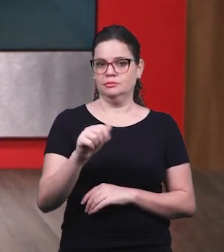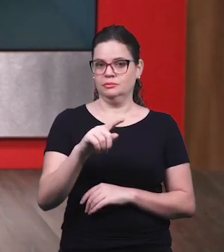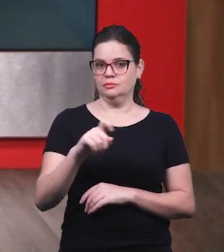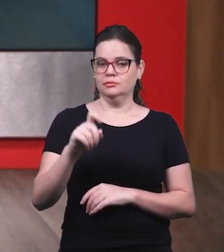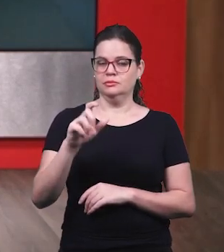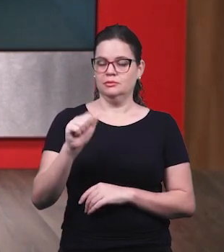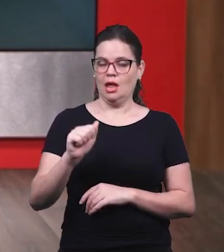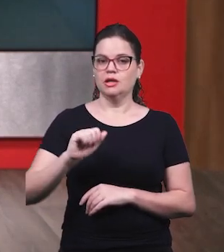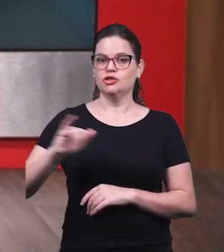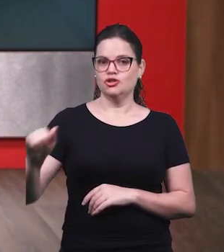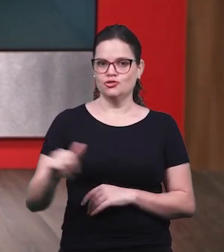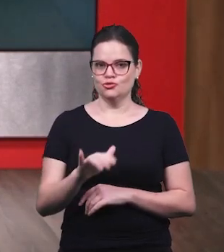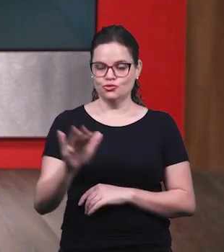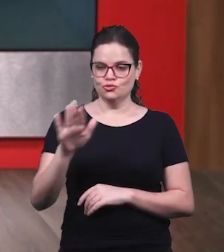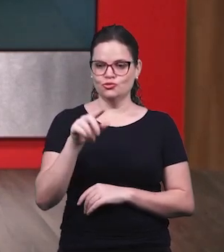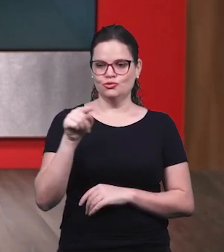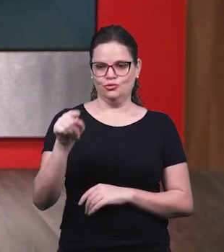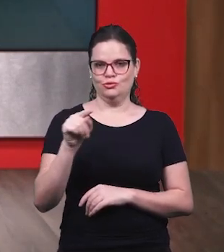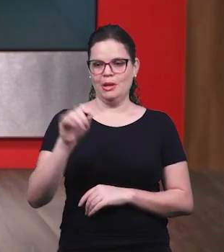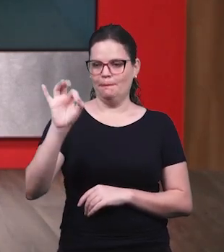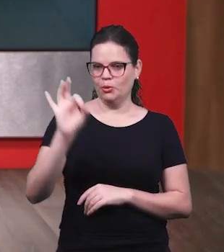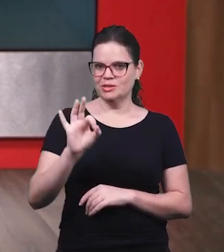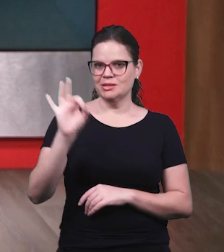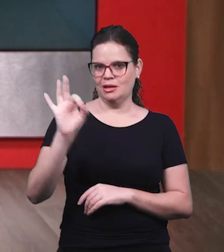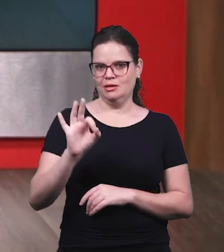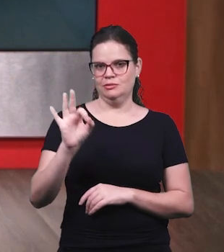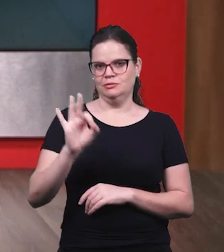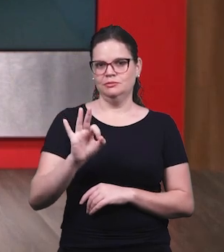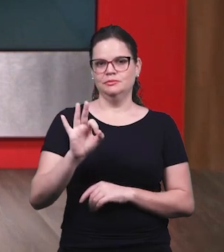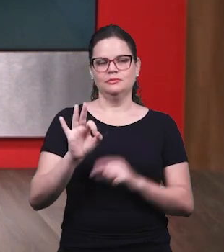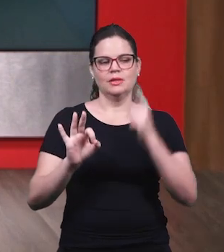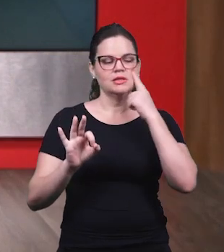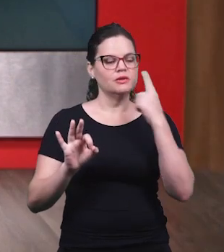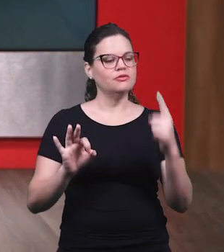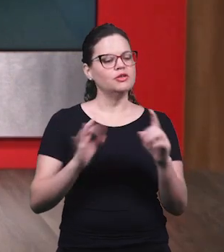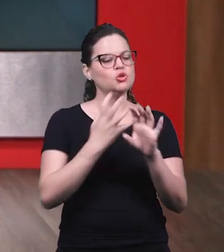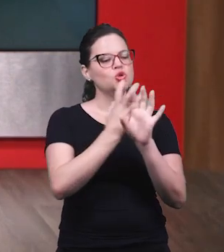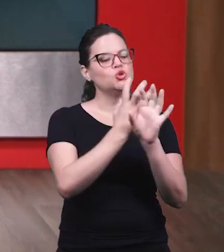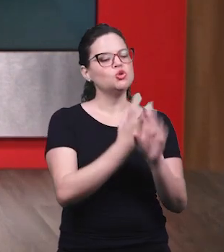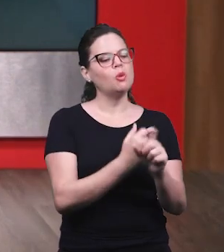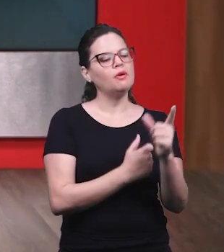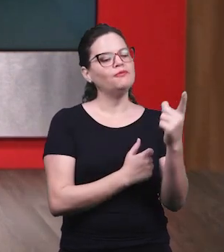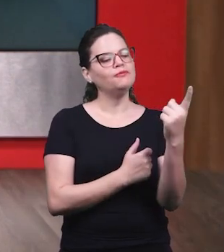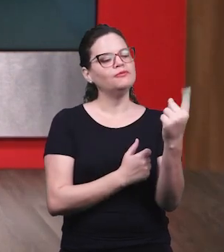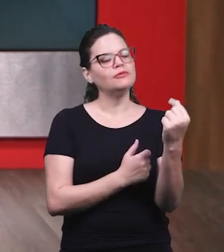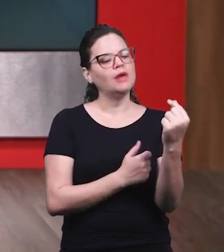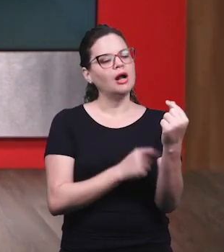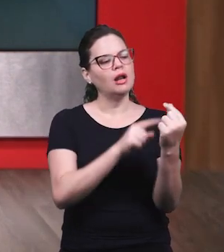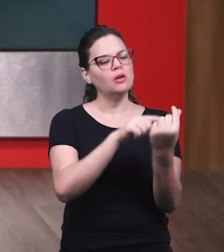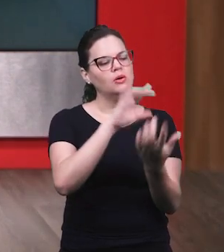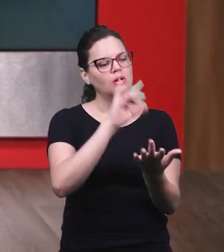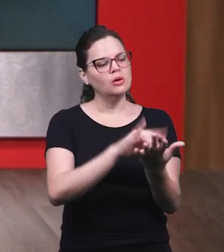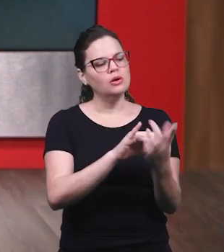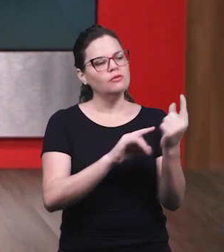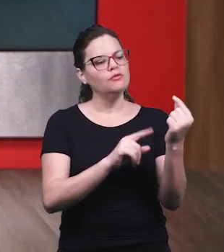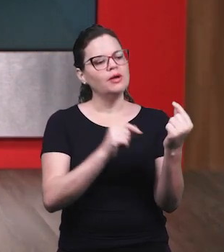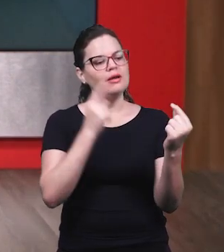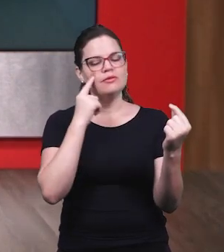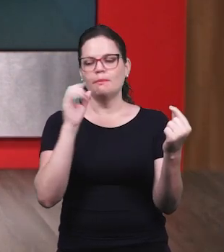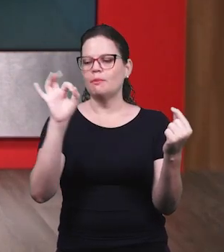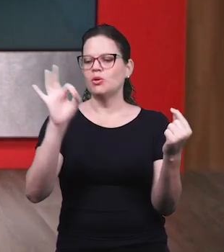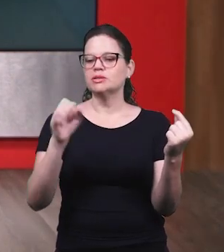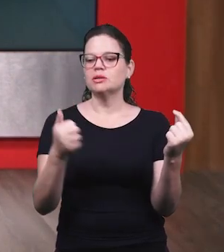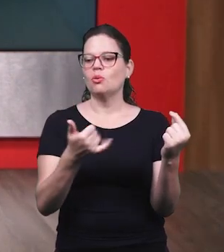E essa taxa vai sendo aplicada em cima daquele valor original.